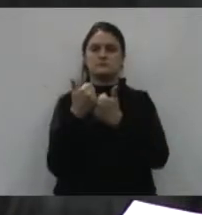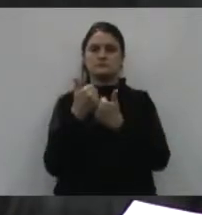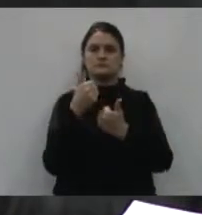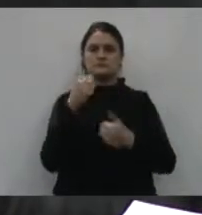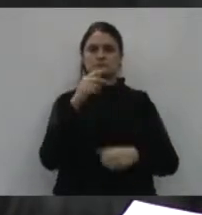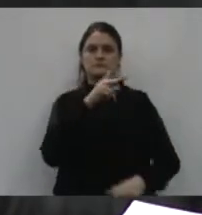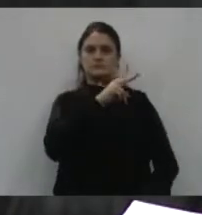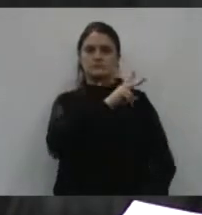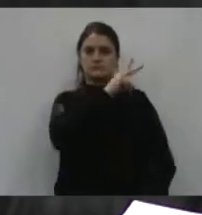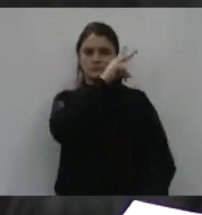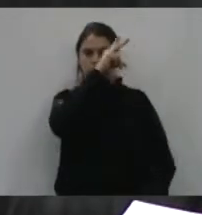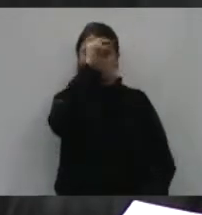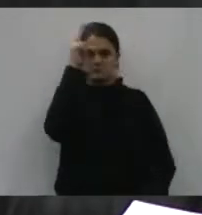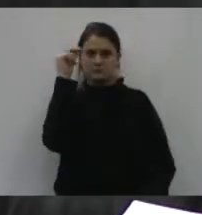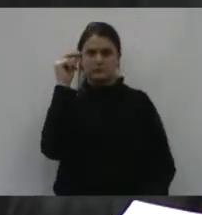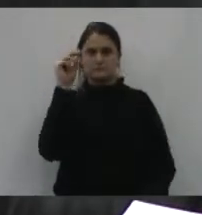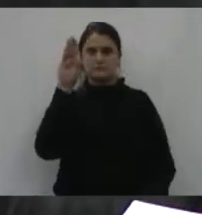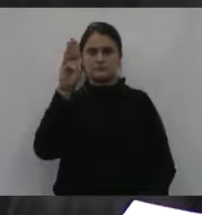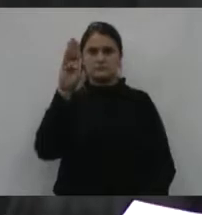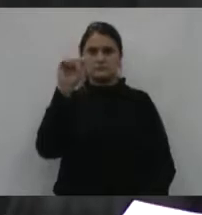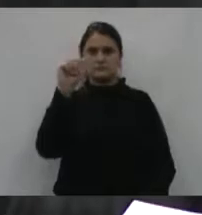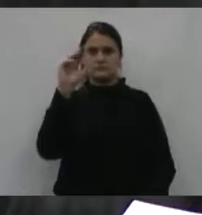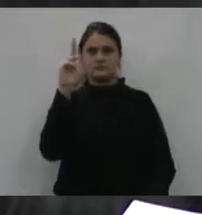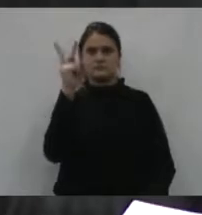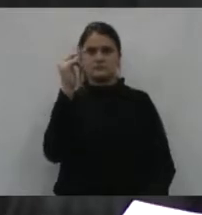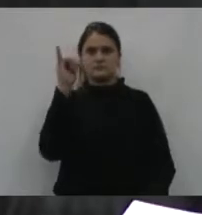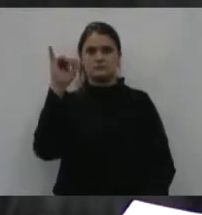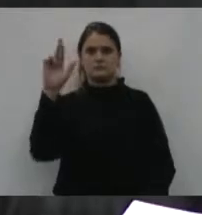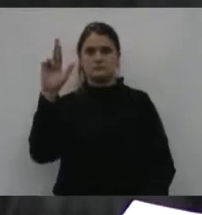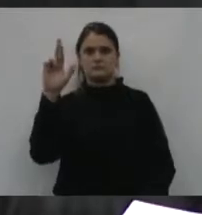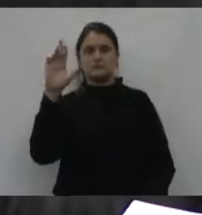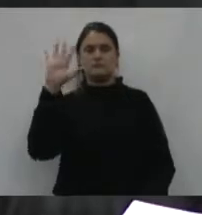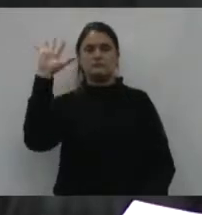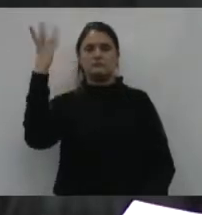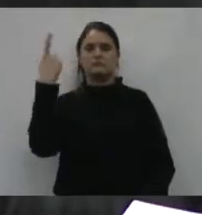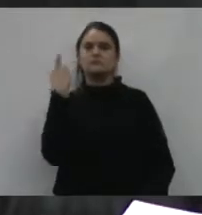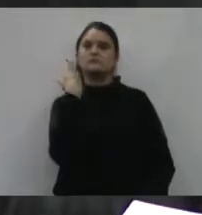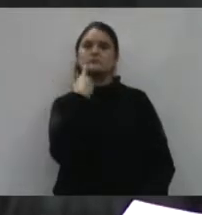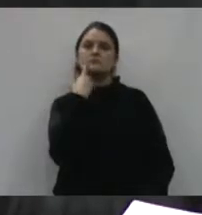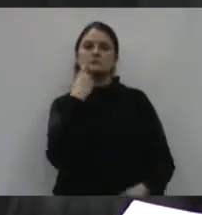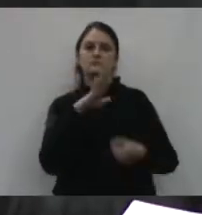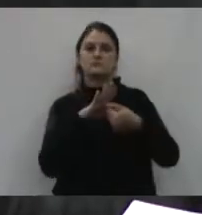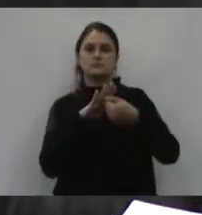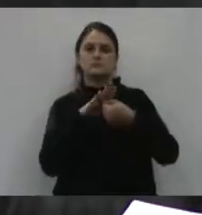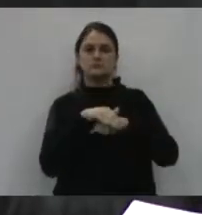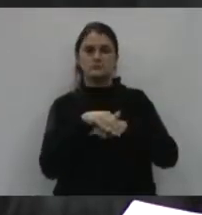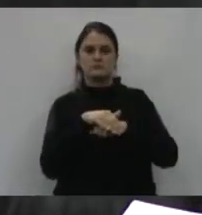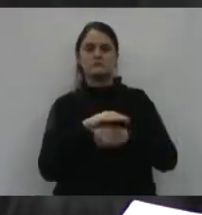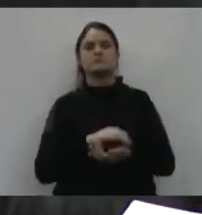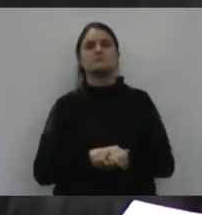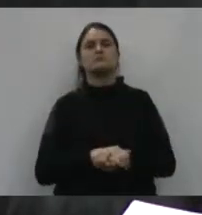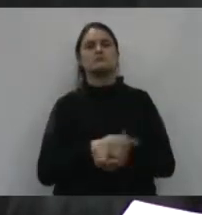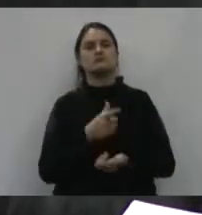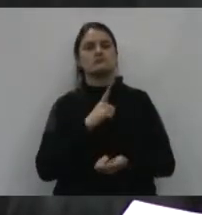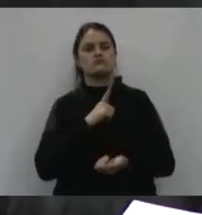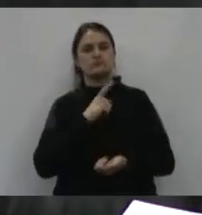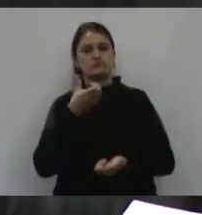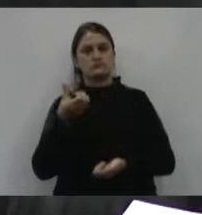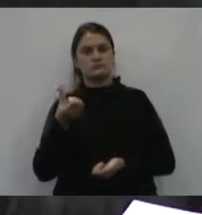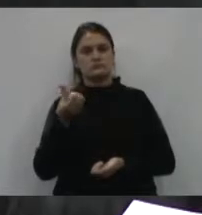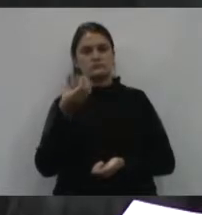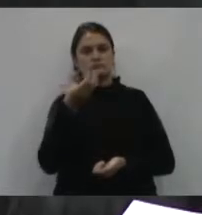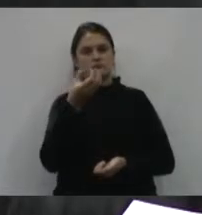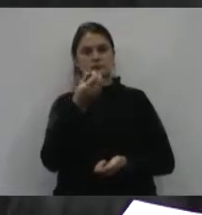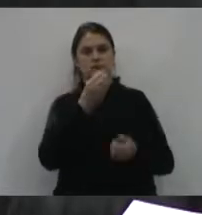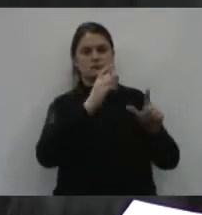na estação, né, ocorrido na sexta-feira à noite, que foi um sucesso. Mais de